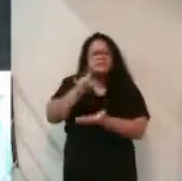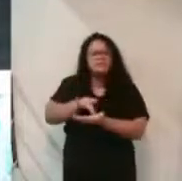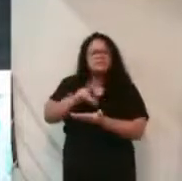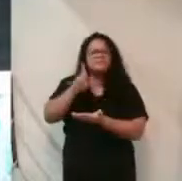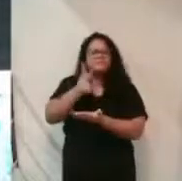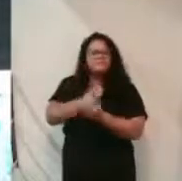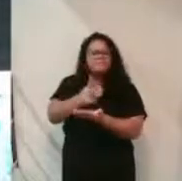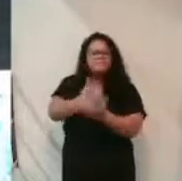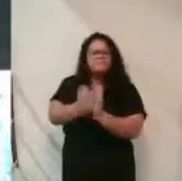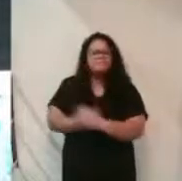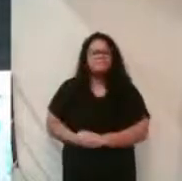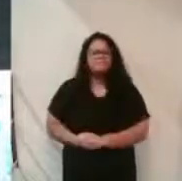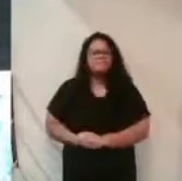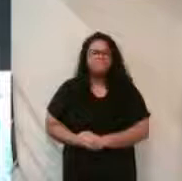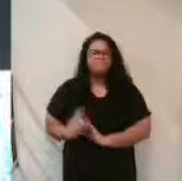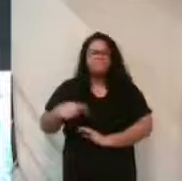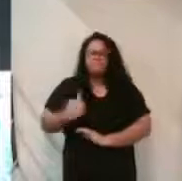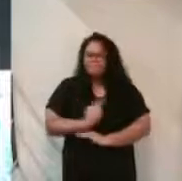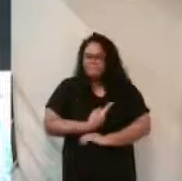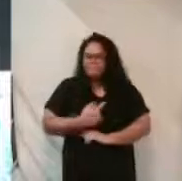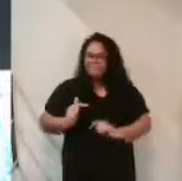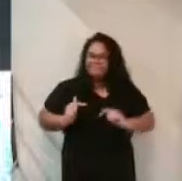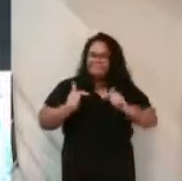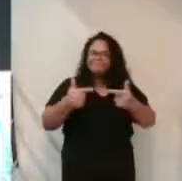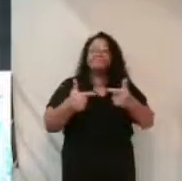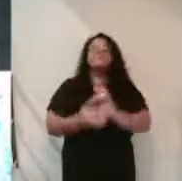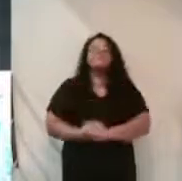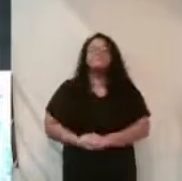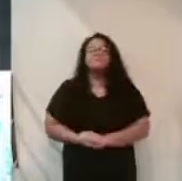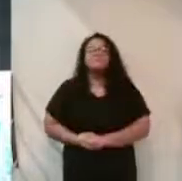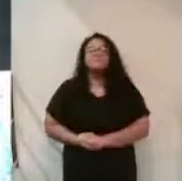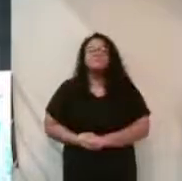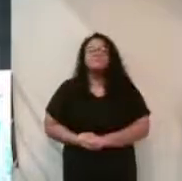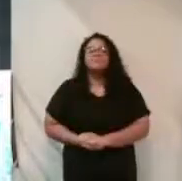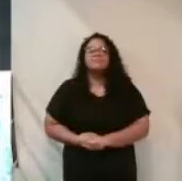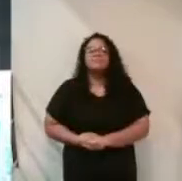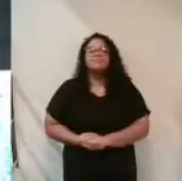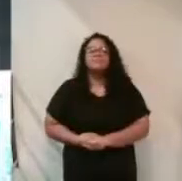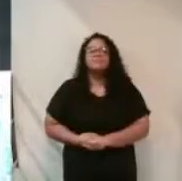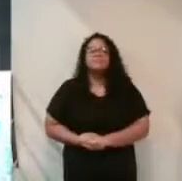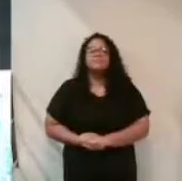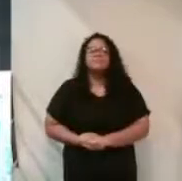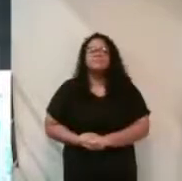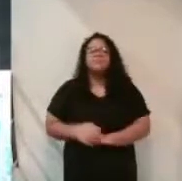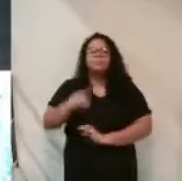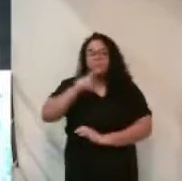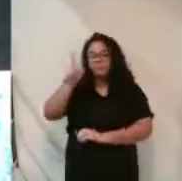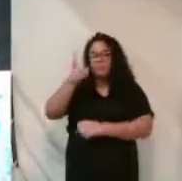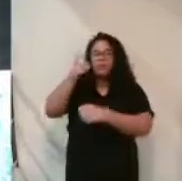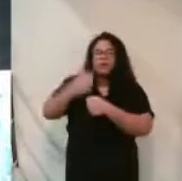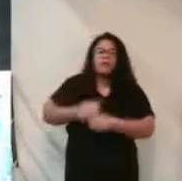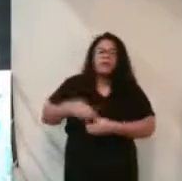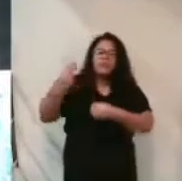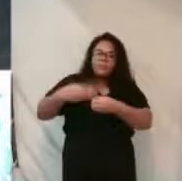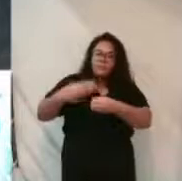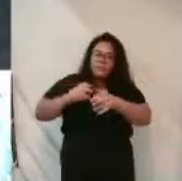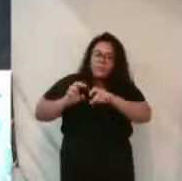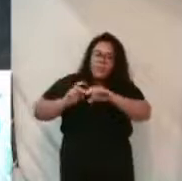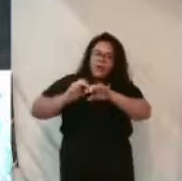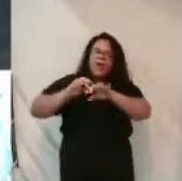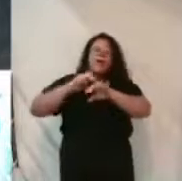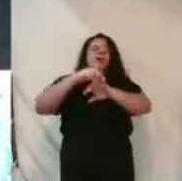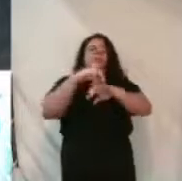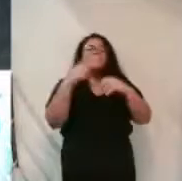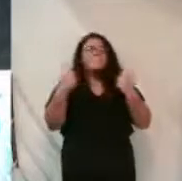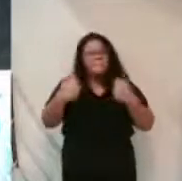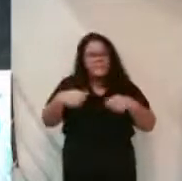agora numa luta danada para poder renovar a licença do aterro de escada, certo? Que é uma luta permanente, porque se a licença